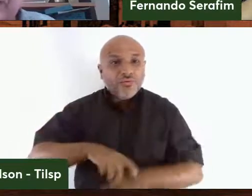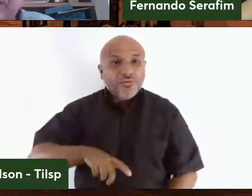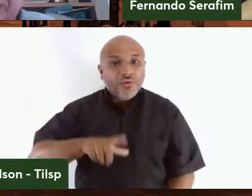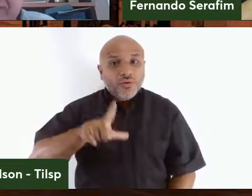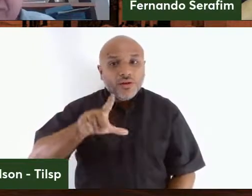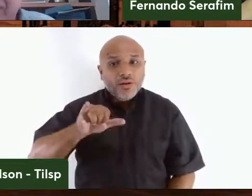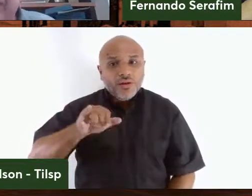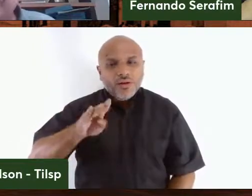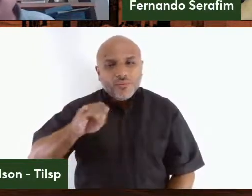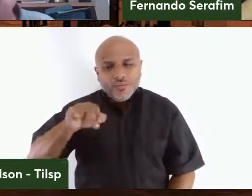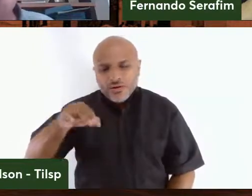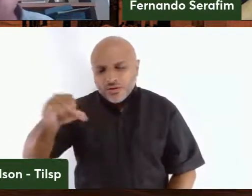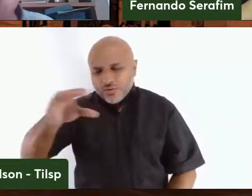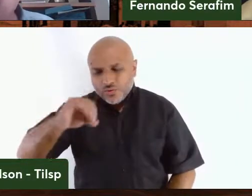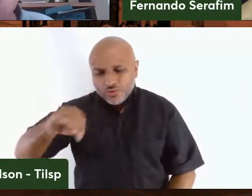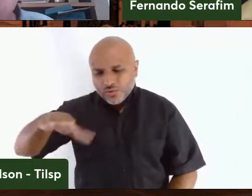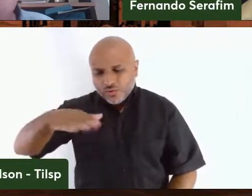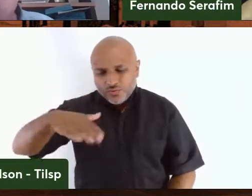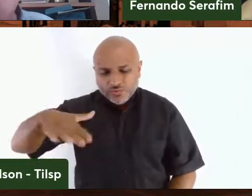coisa,